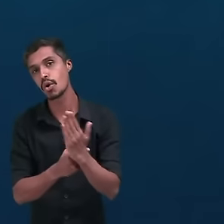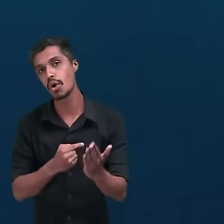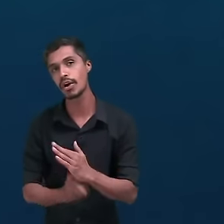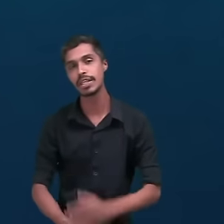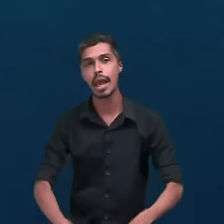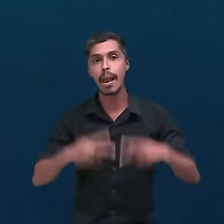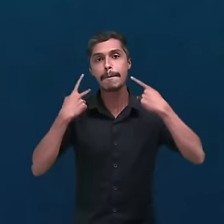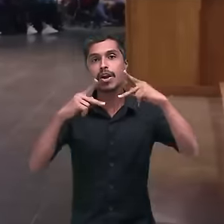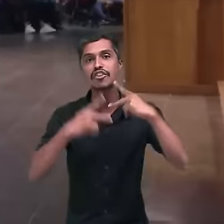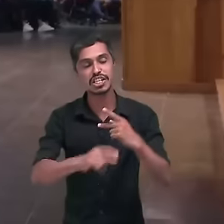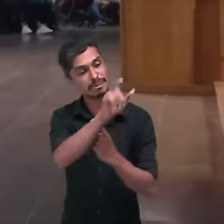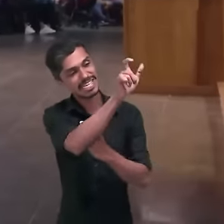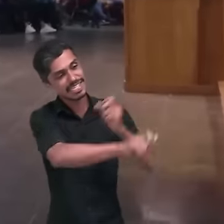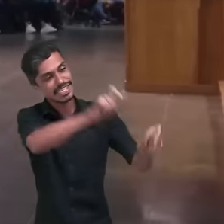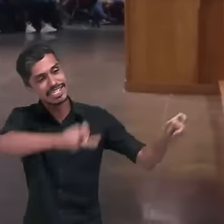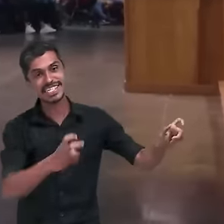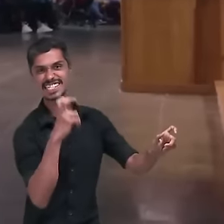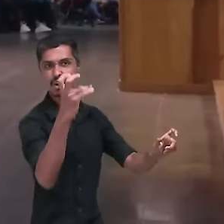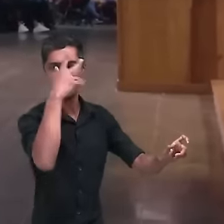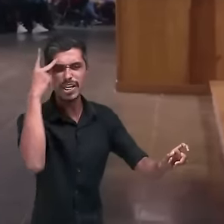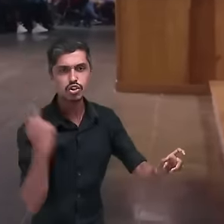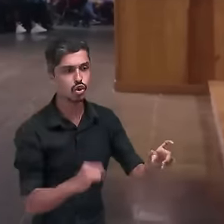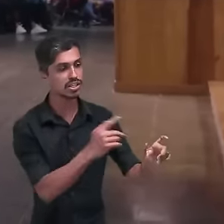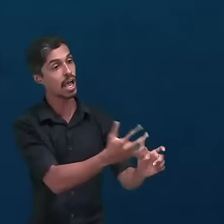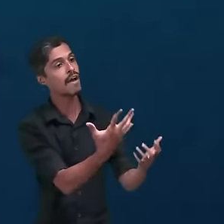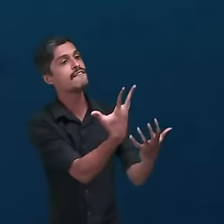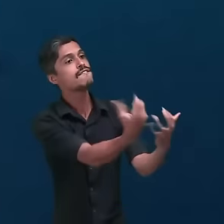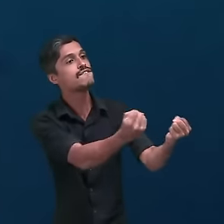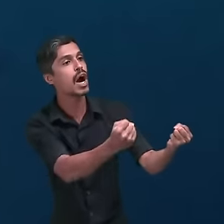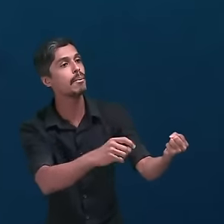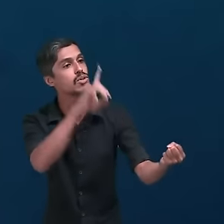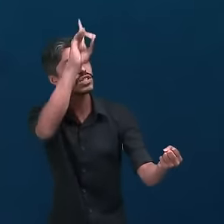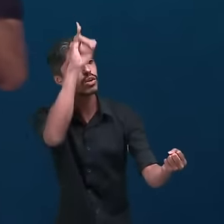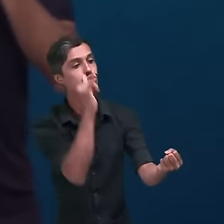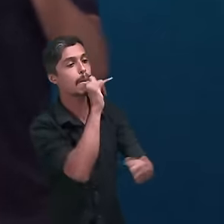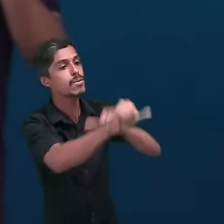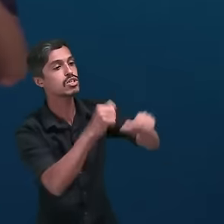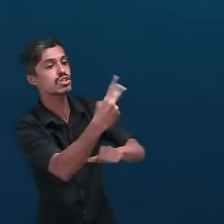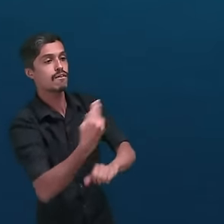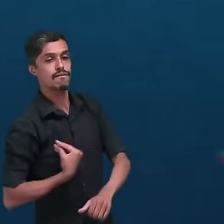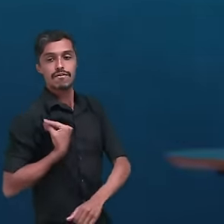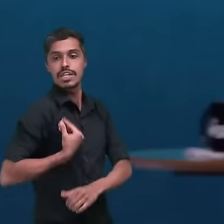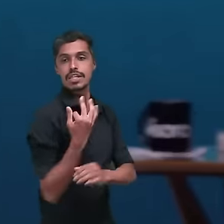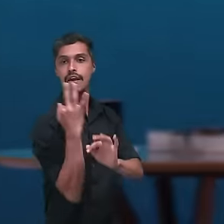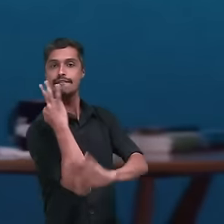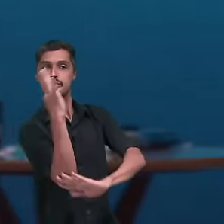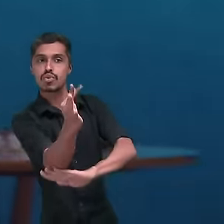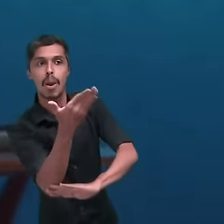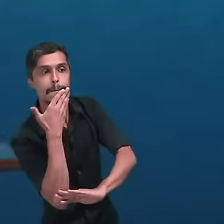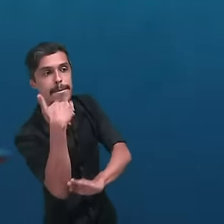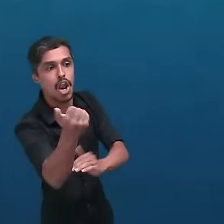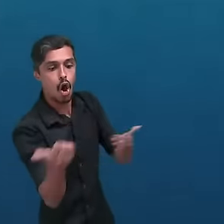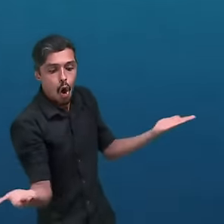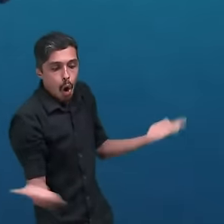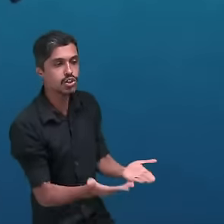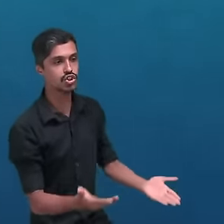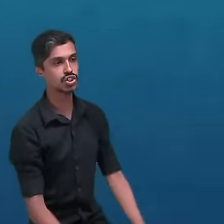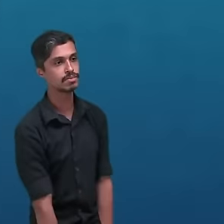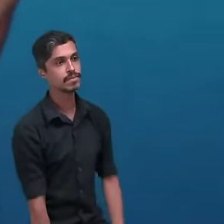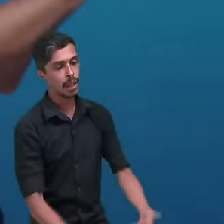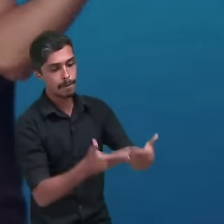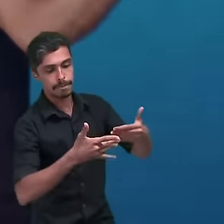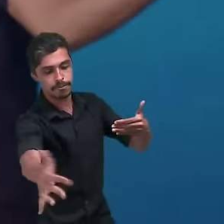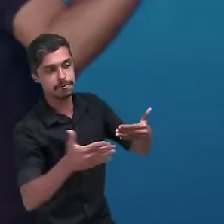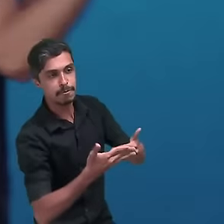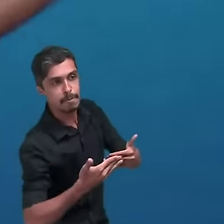para 5 pessoas. Deus vai mudar teu futuro hoje. Deus vai mudar teu futuro hoje. Ele